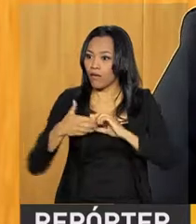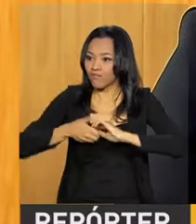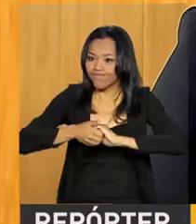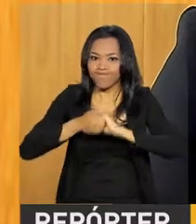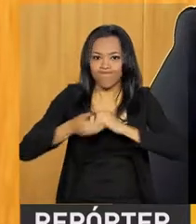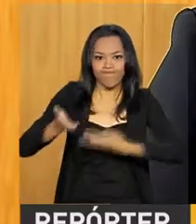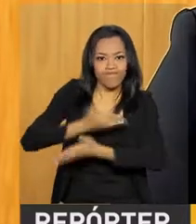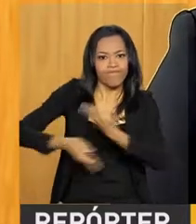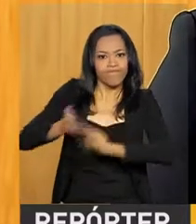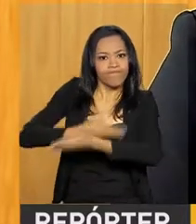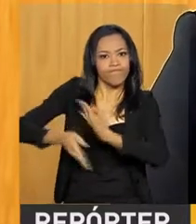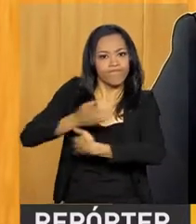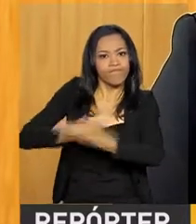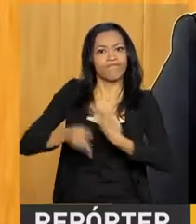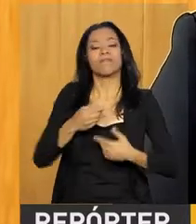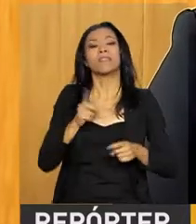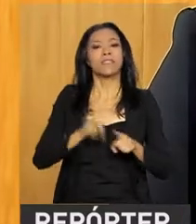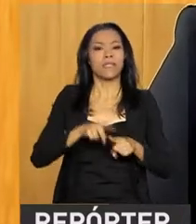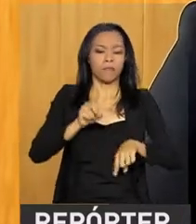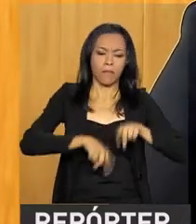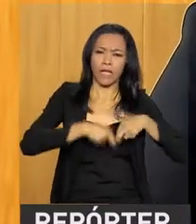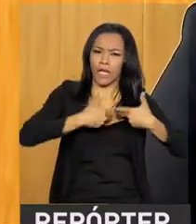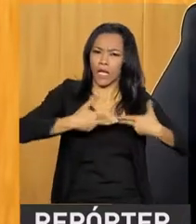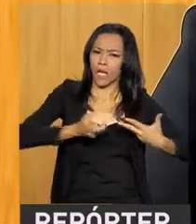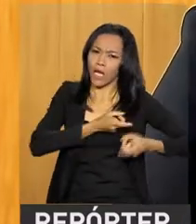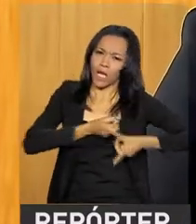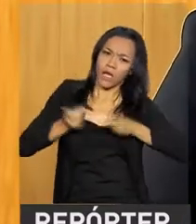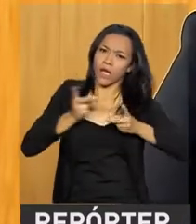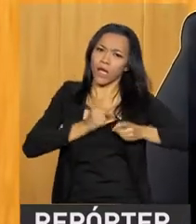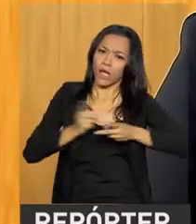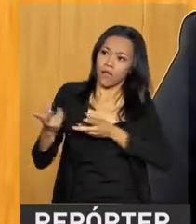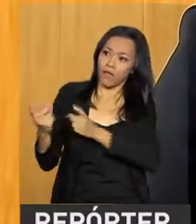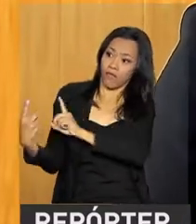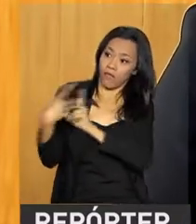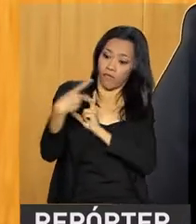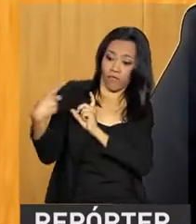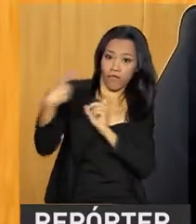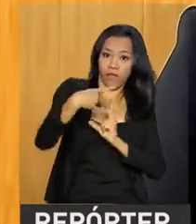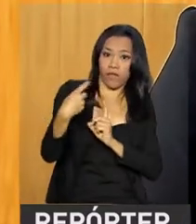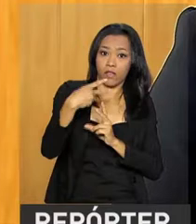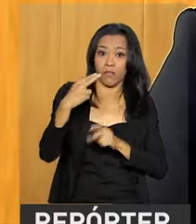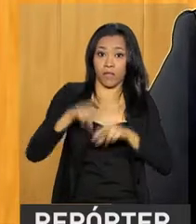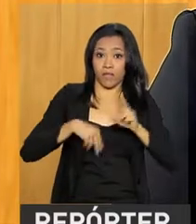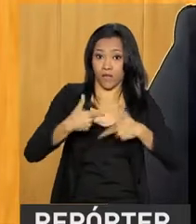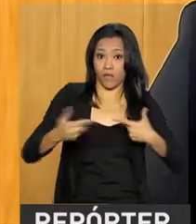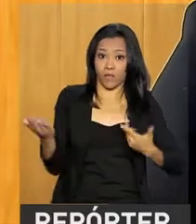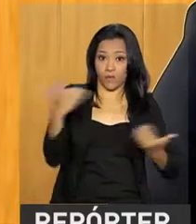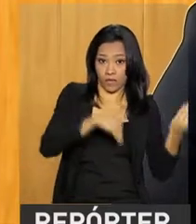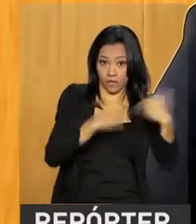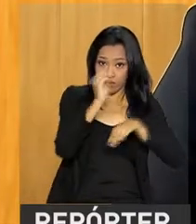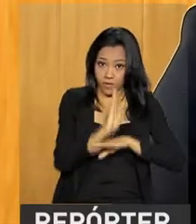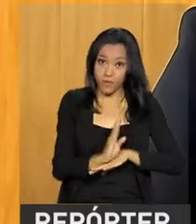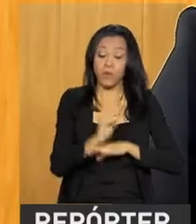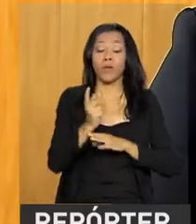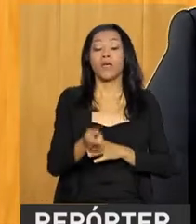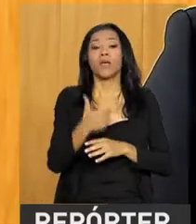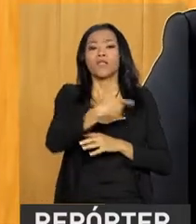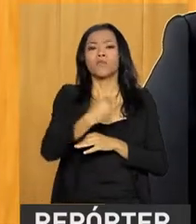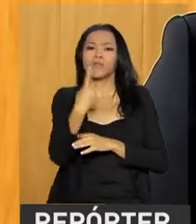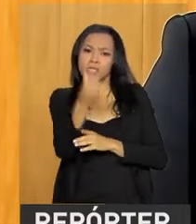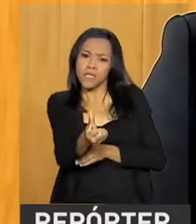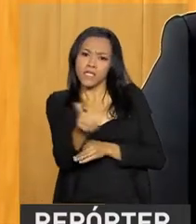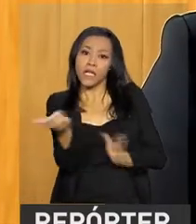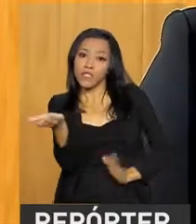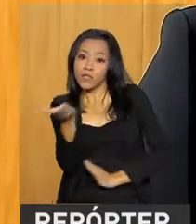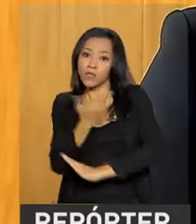o principal mercado de destino das exportações bolivianas. Em 2016, as trocas comerciais entre os